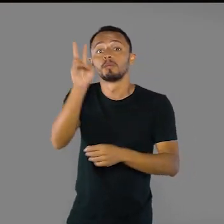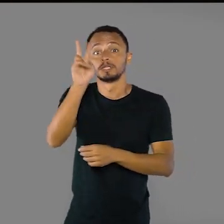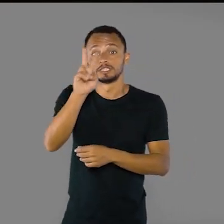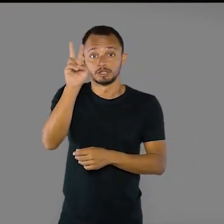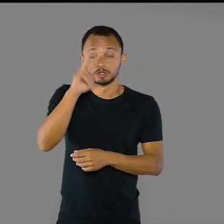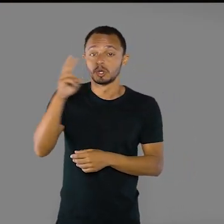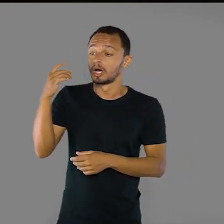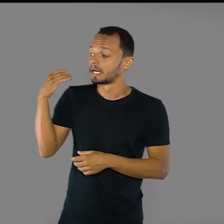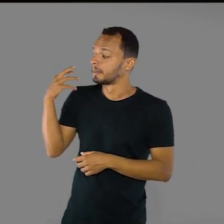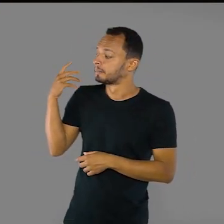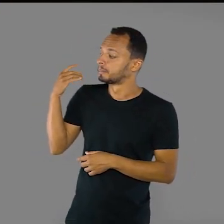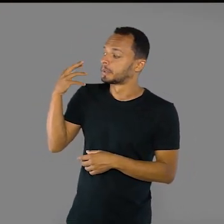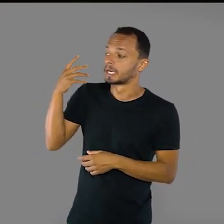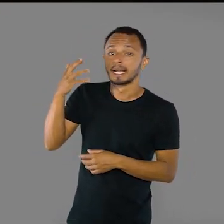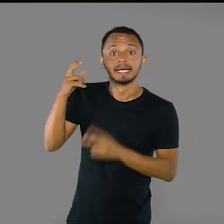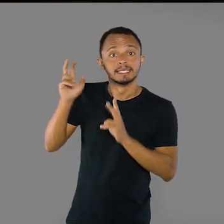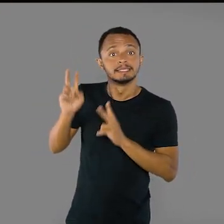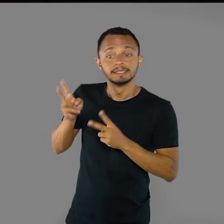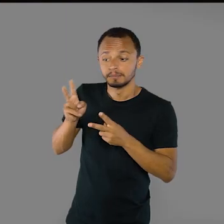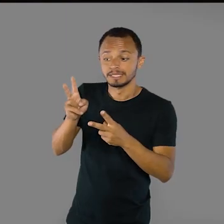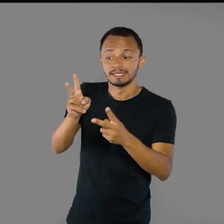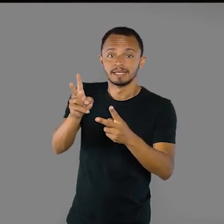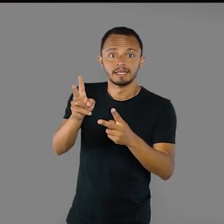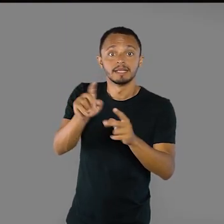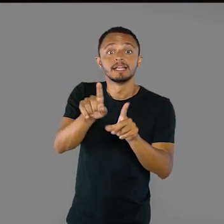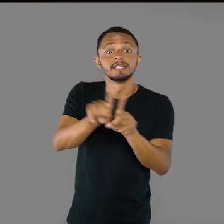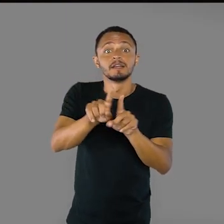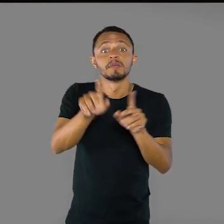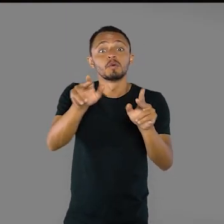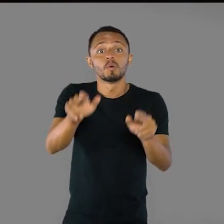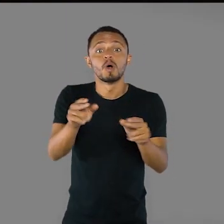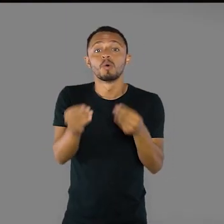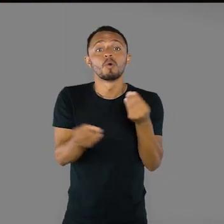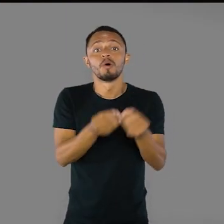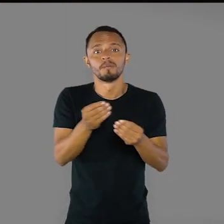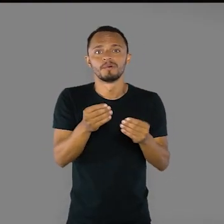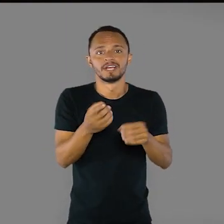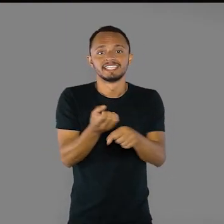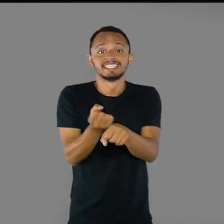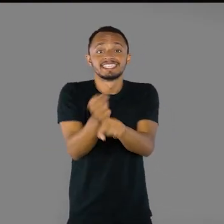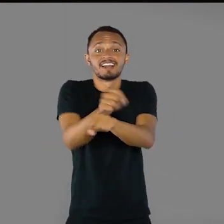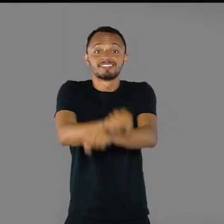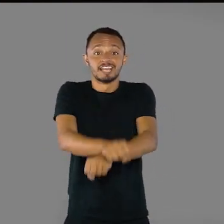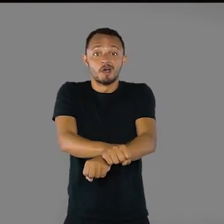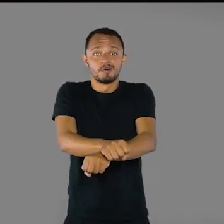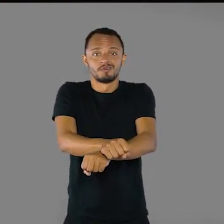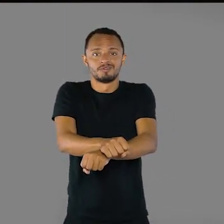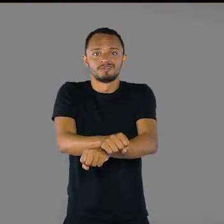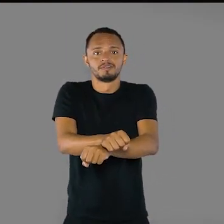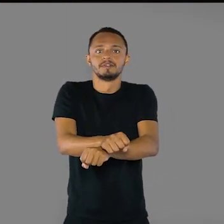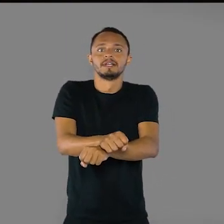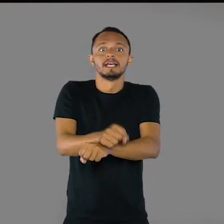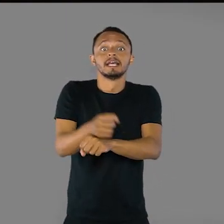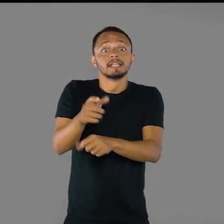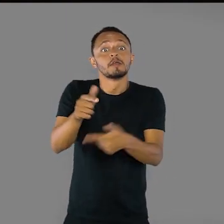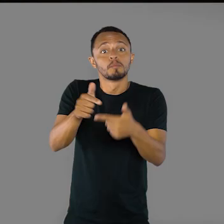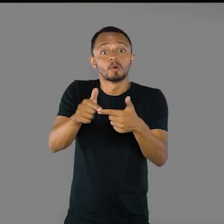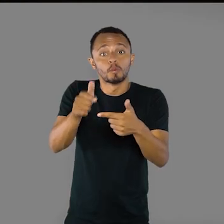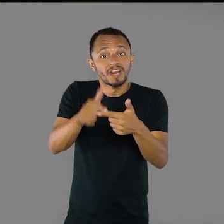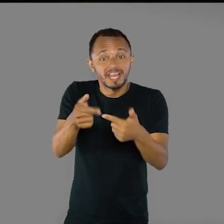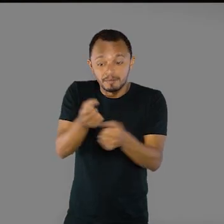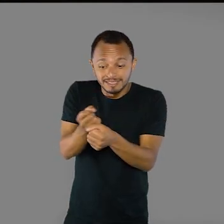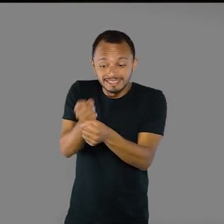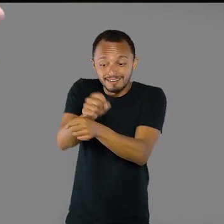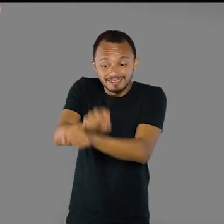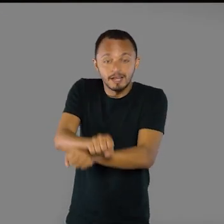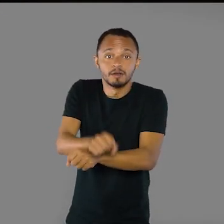se mantém uma outra polêmica em relação à escravidão. Quando a gente vai para lá, também a gente tem muitos problemas para discutir a questão da escravidão,